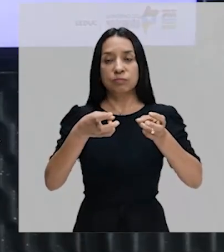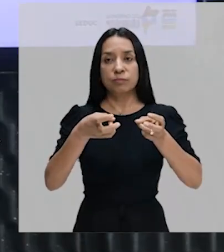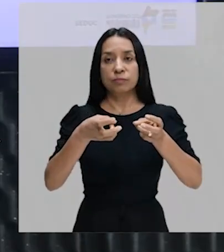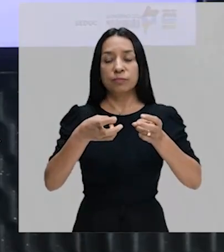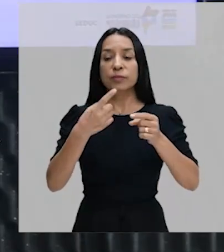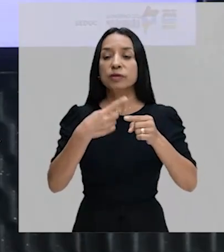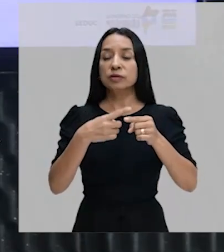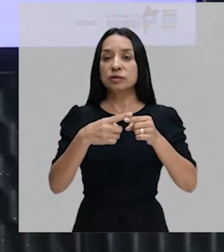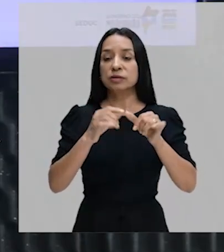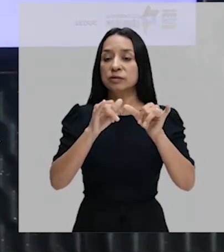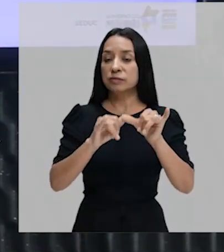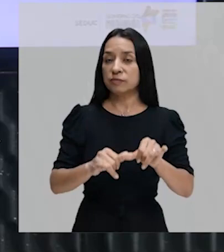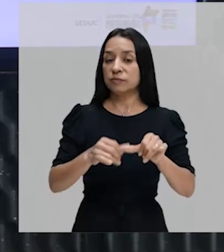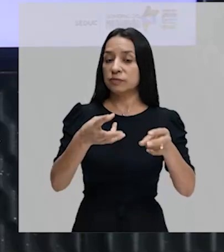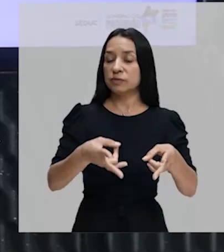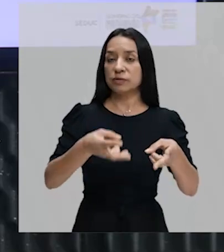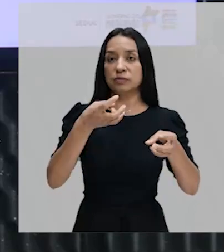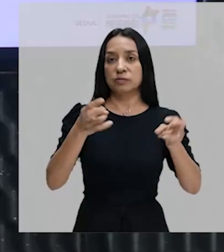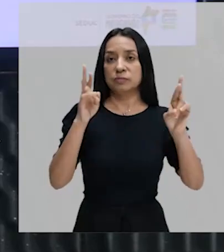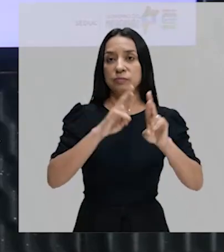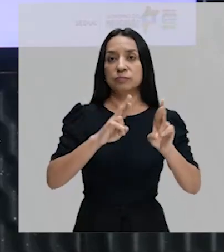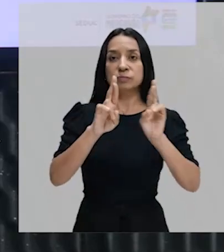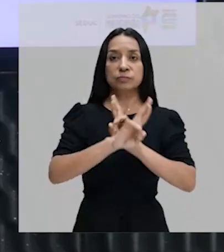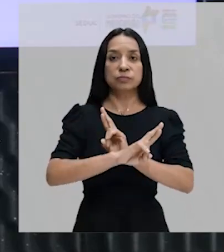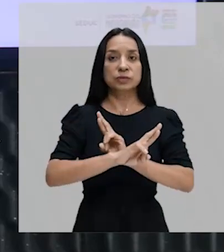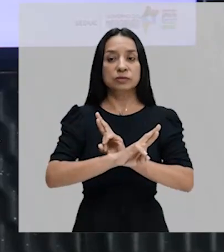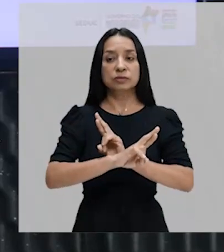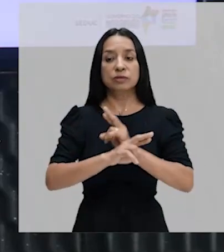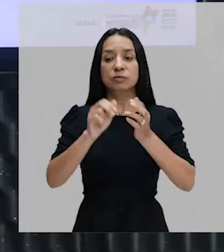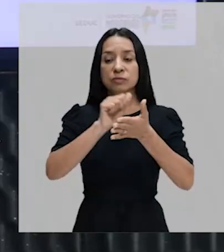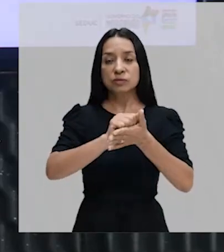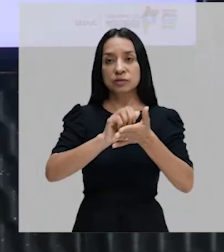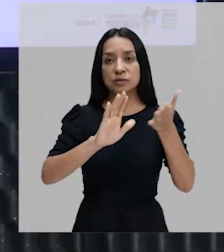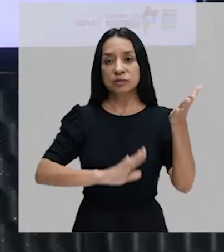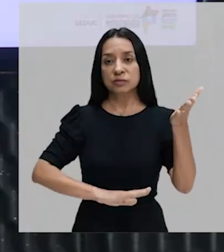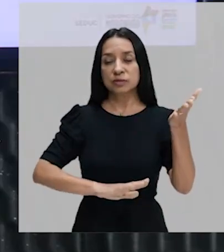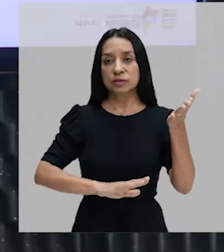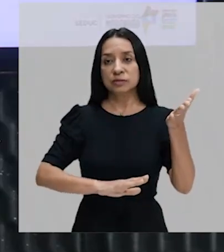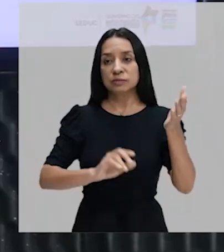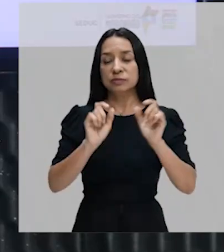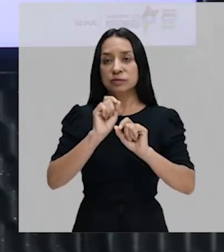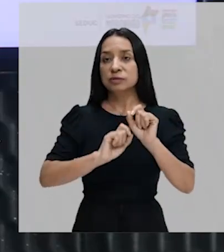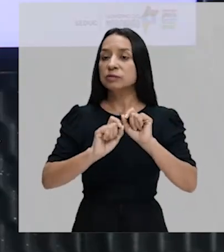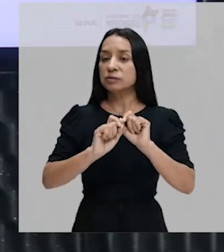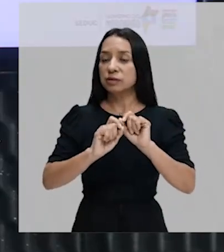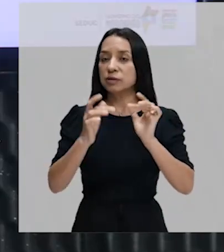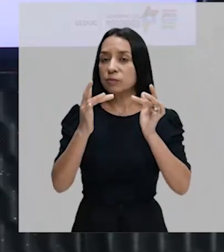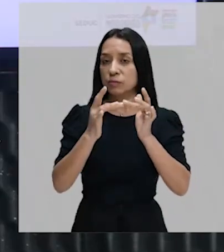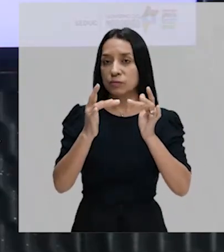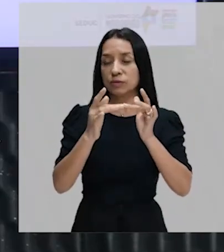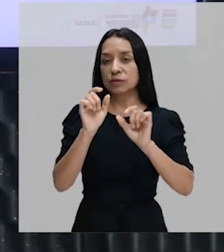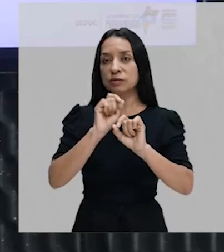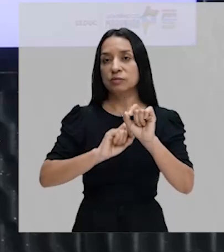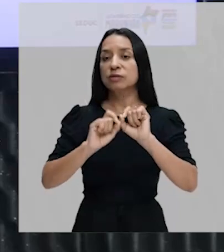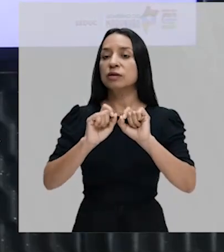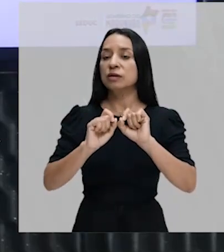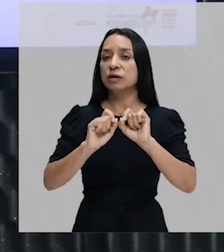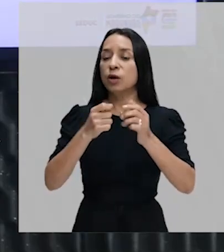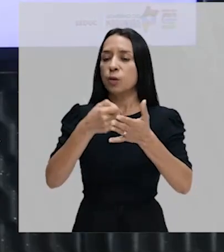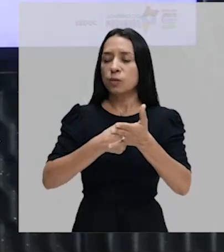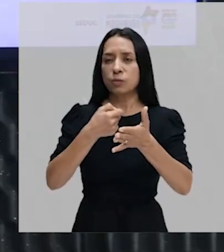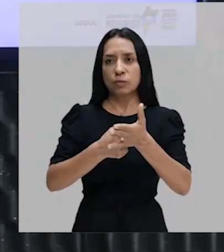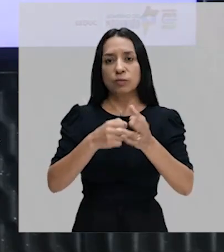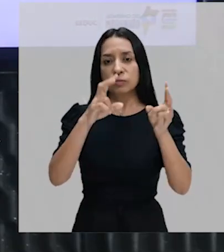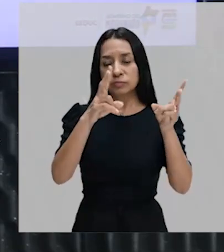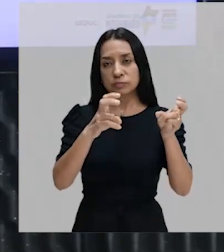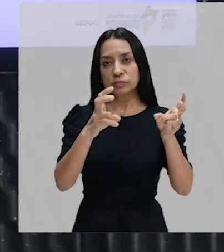para que você fique atento em relação aos exercícios que eventualmente você tenha contato e que cobrem de você